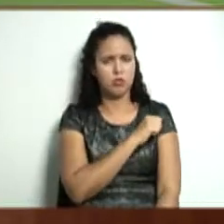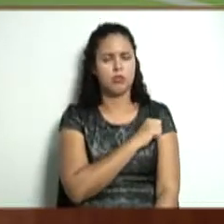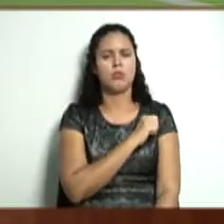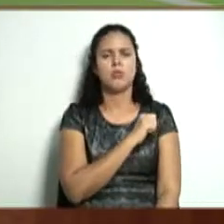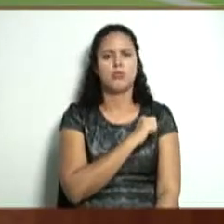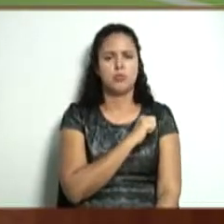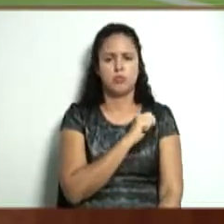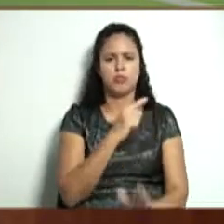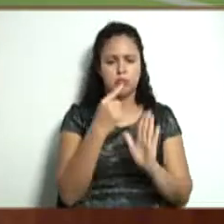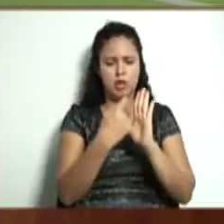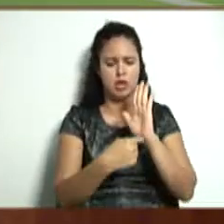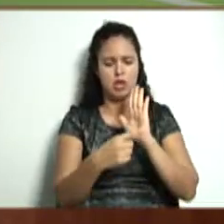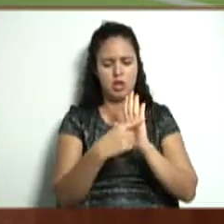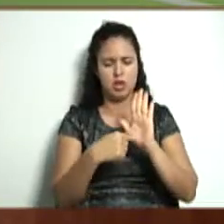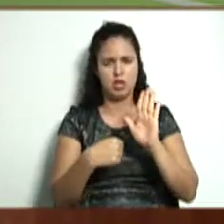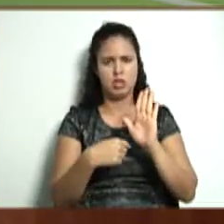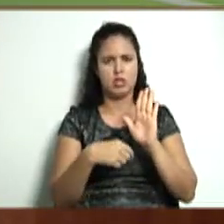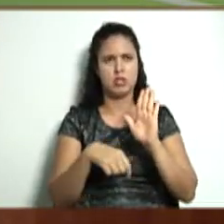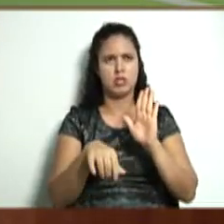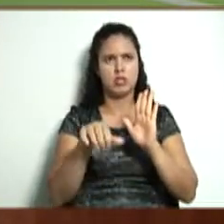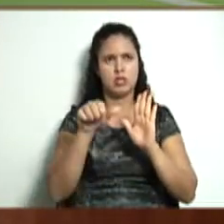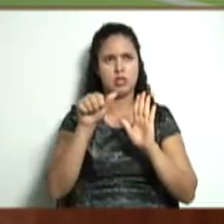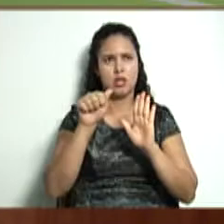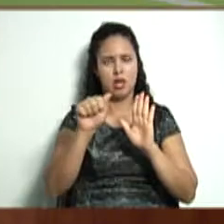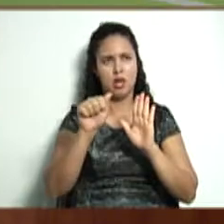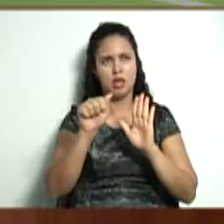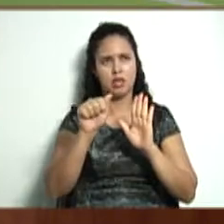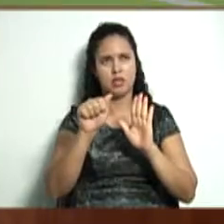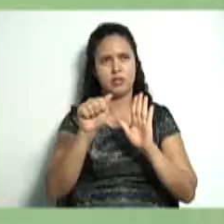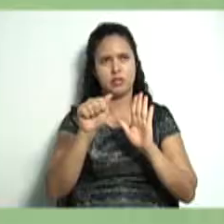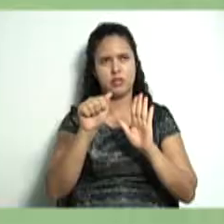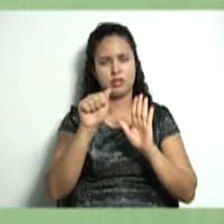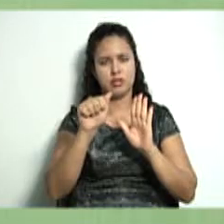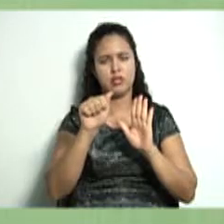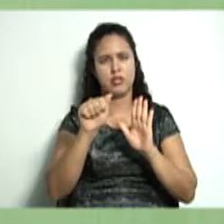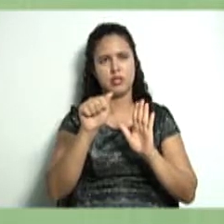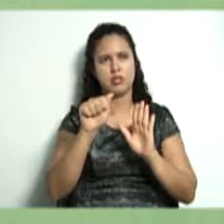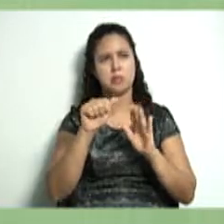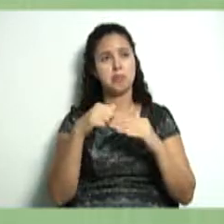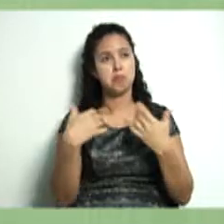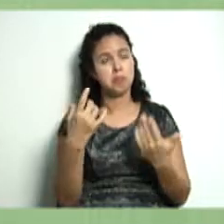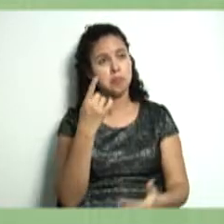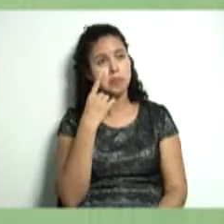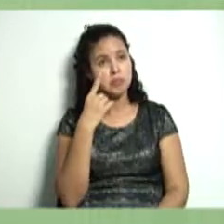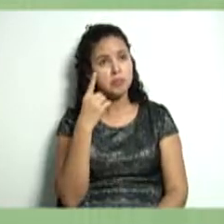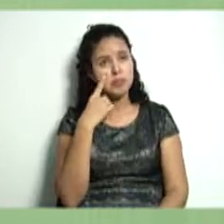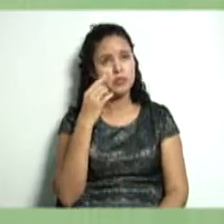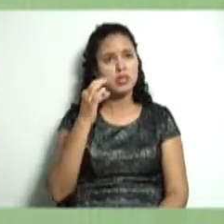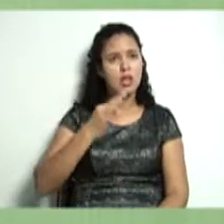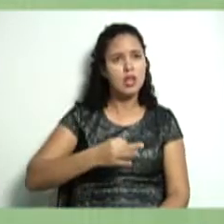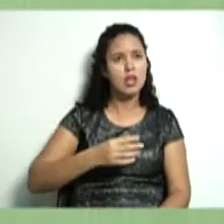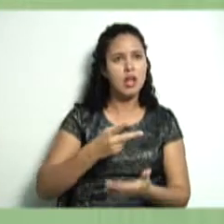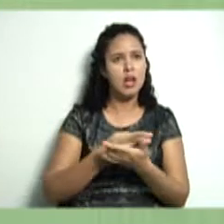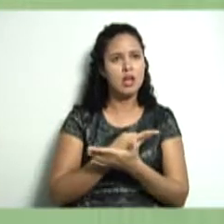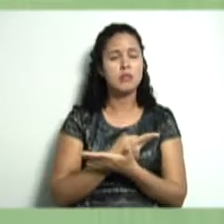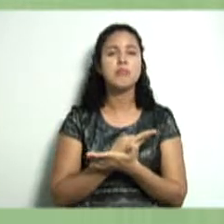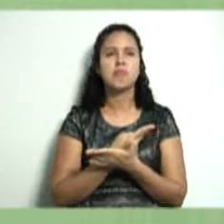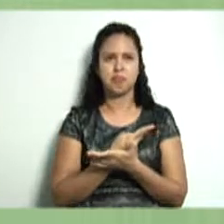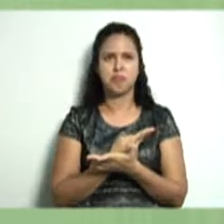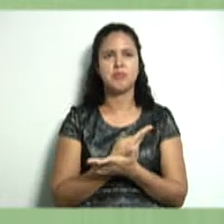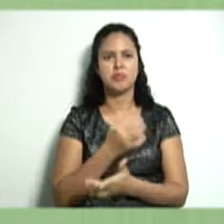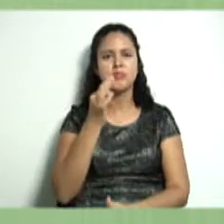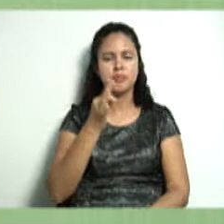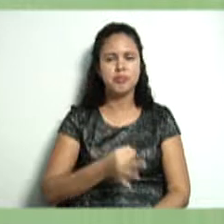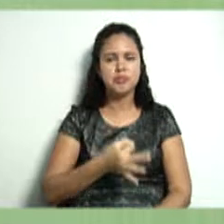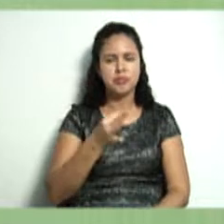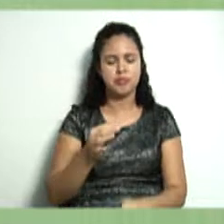questão 2, A letra A da questão 2. Muito bem, de novo acertaram. A letra